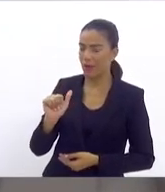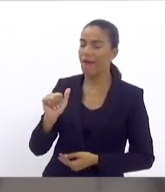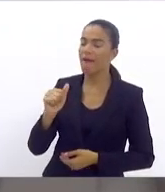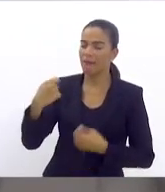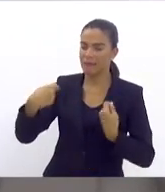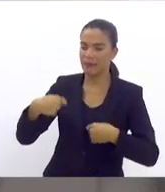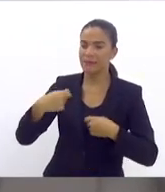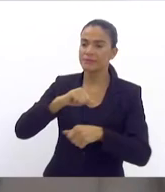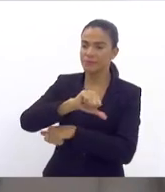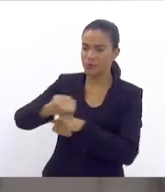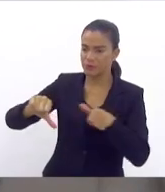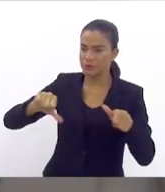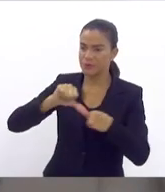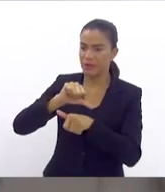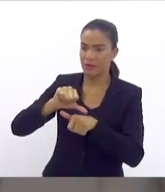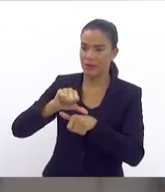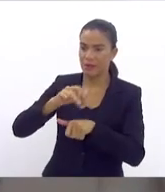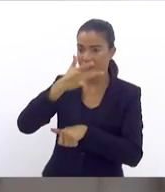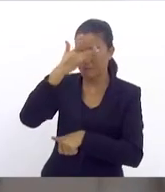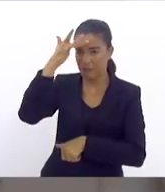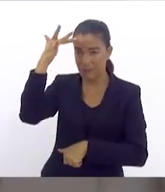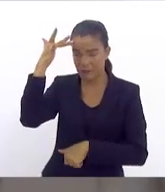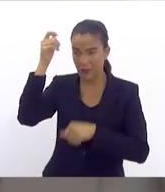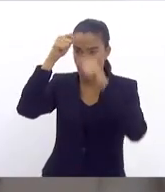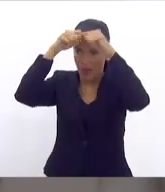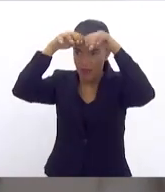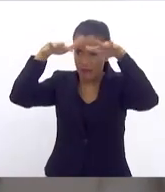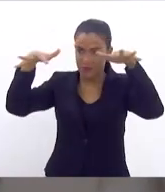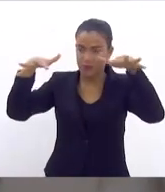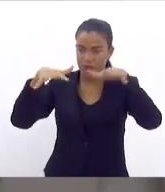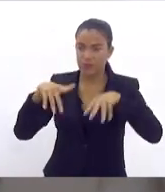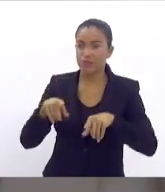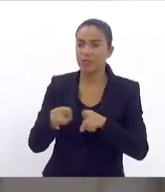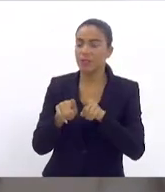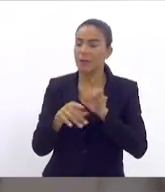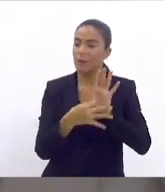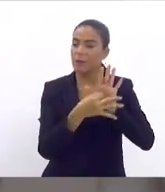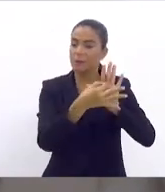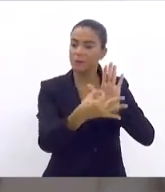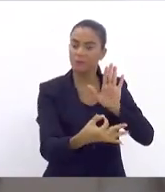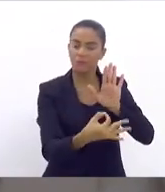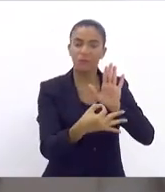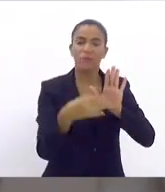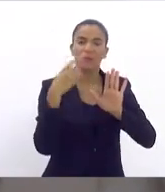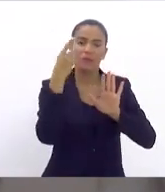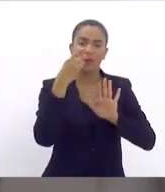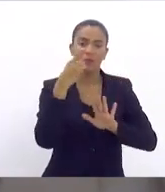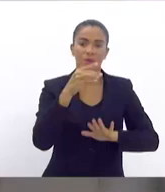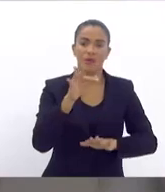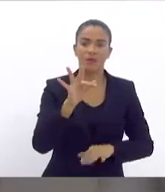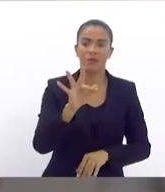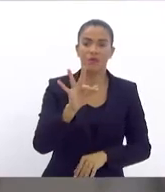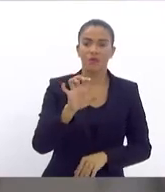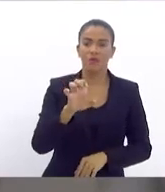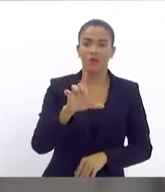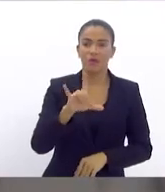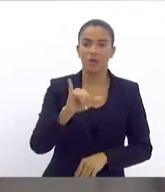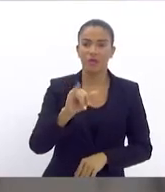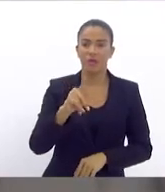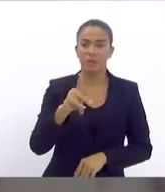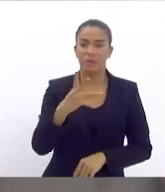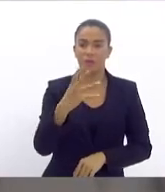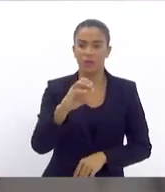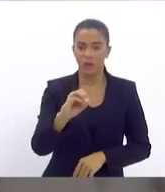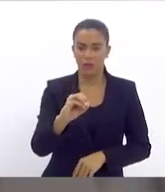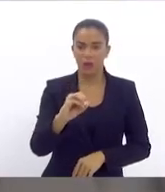pertinente. E queria também concordar com o parecer do deputado Filipinho Raves e parabenizar também a iniciativa